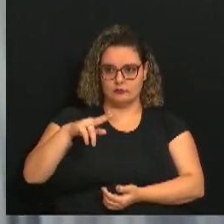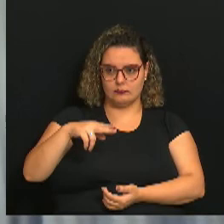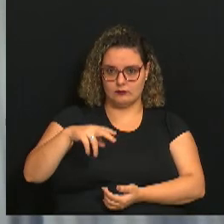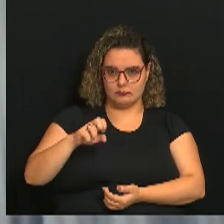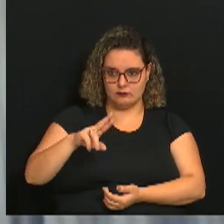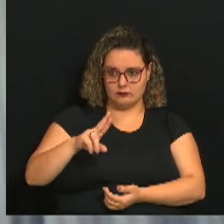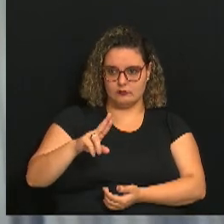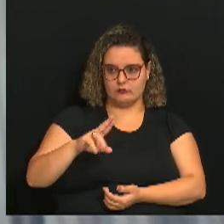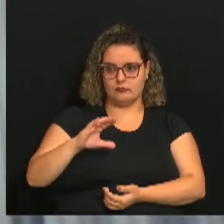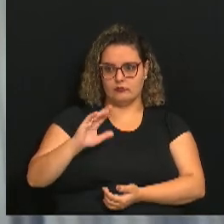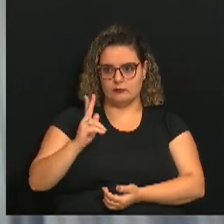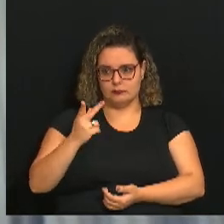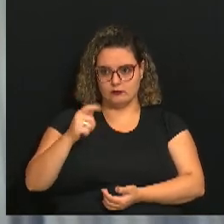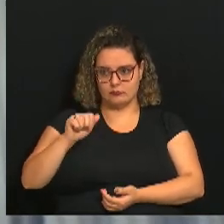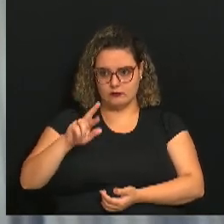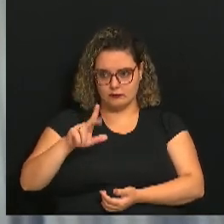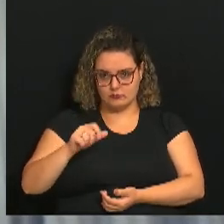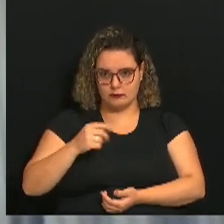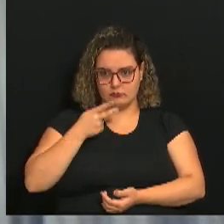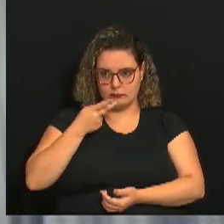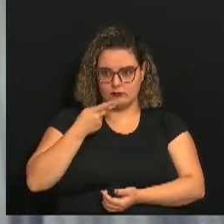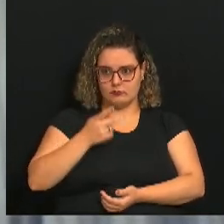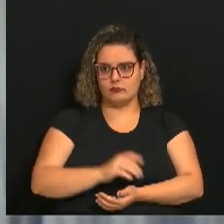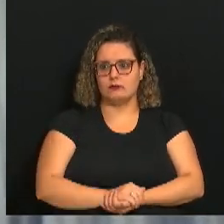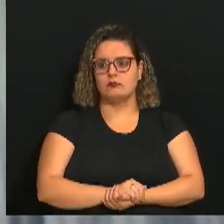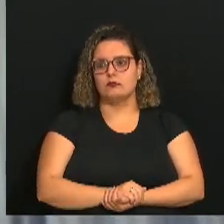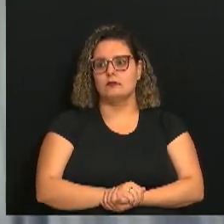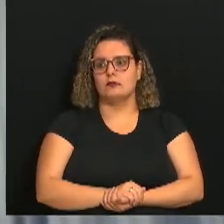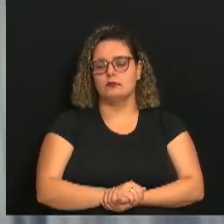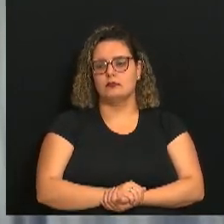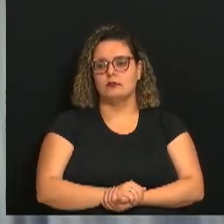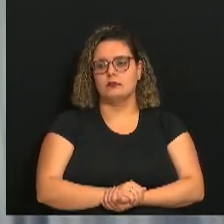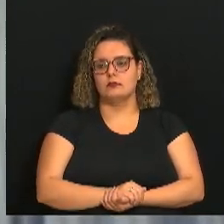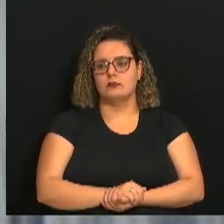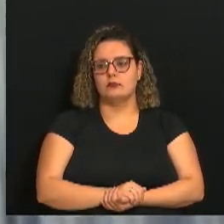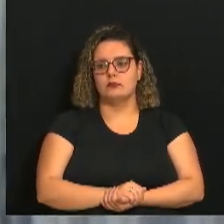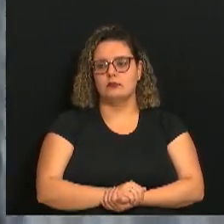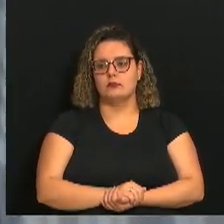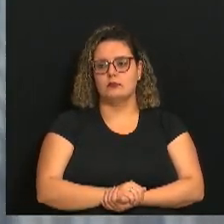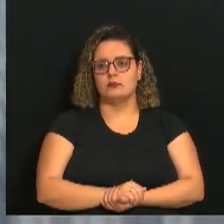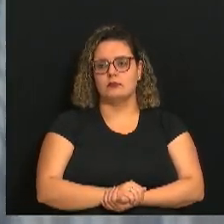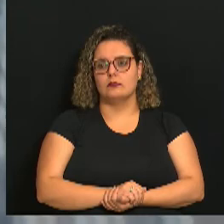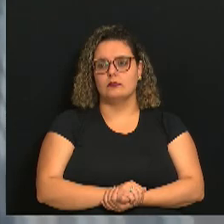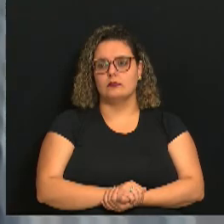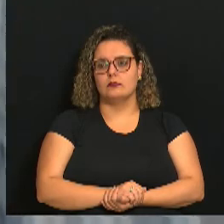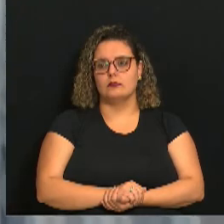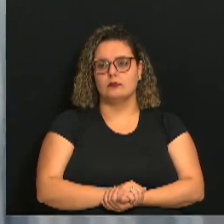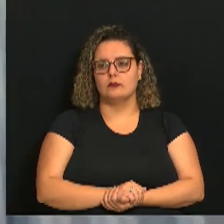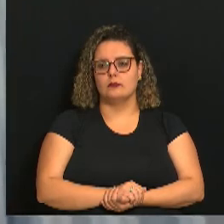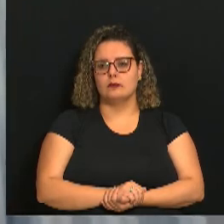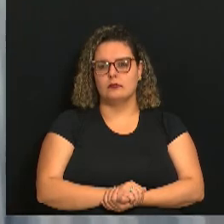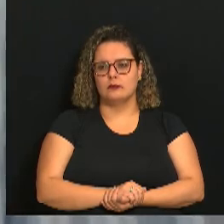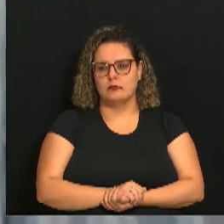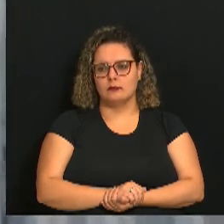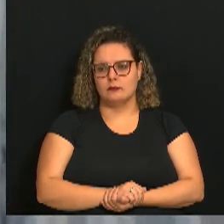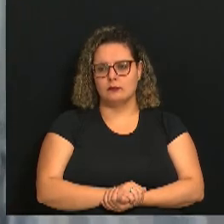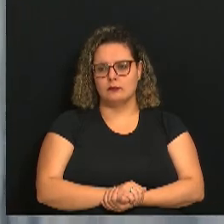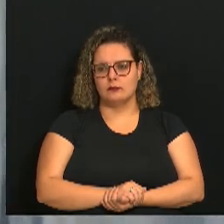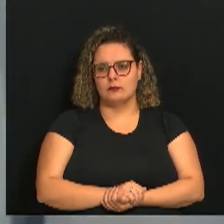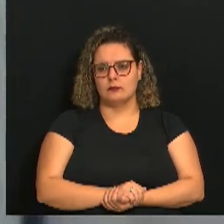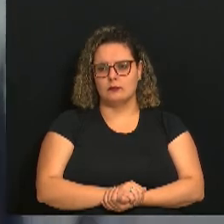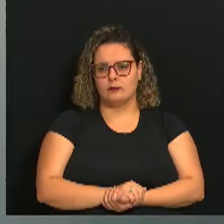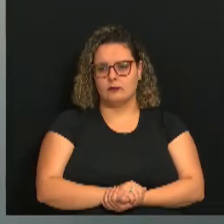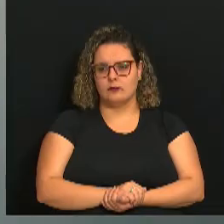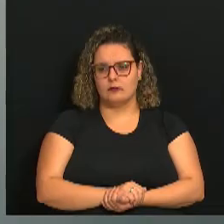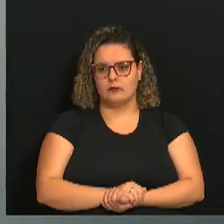coisa. Eu só queria fazer uma consideração rápida. Claro. Em cima do que o Bento disse. É